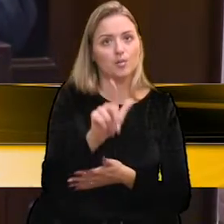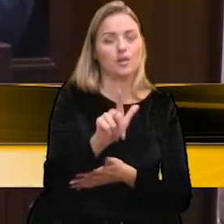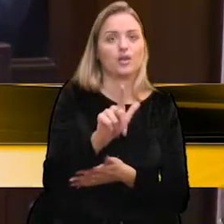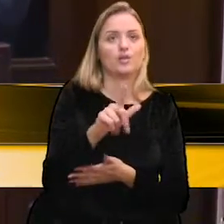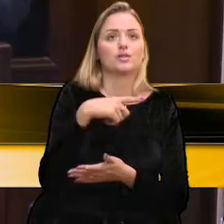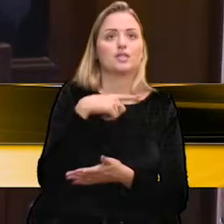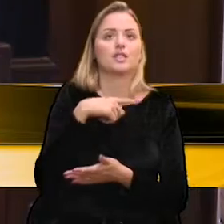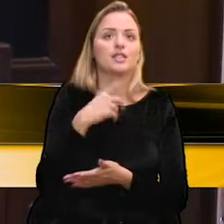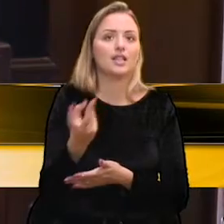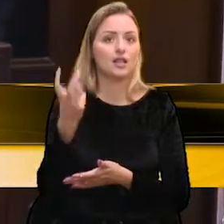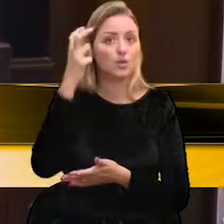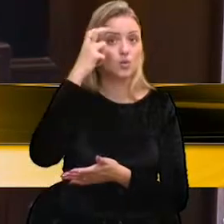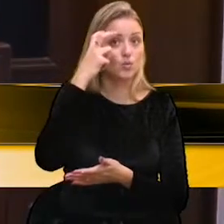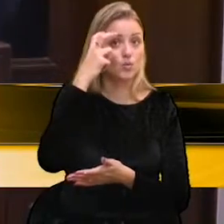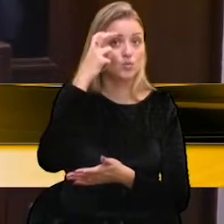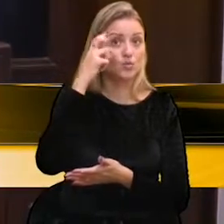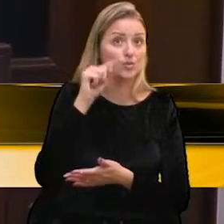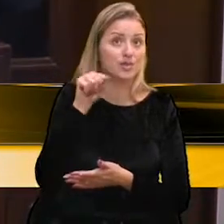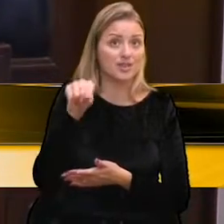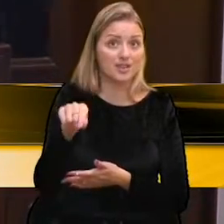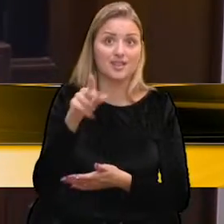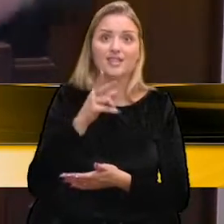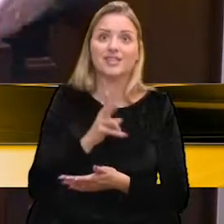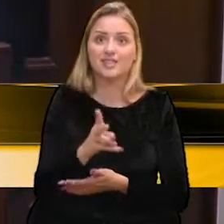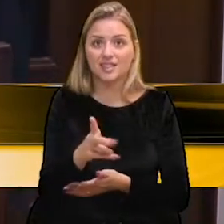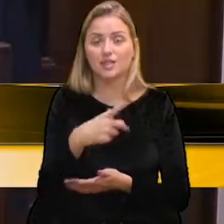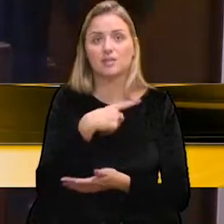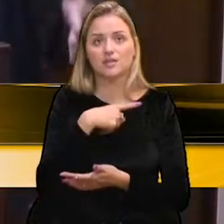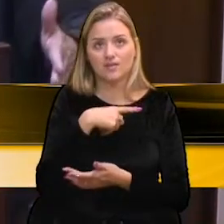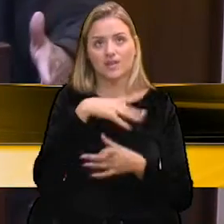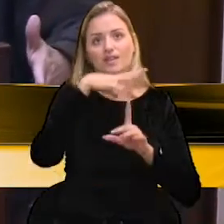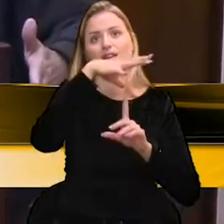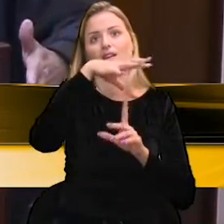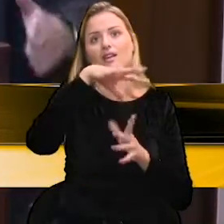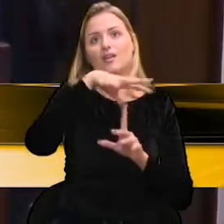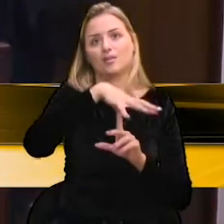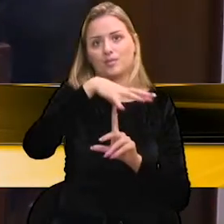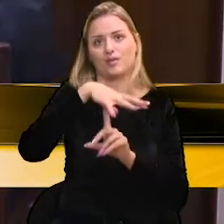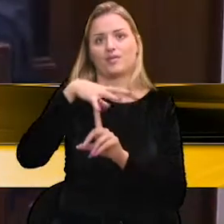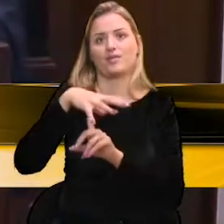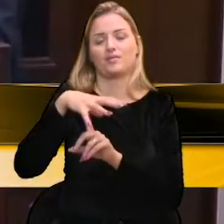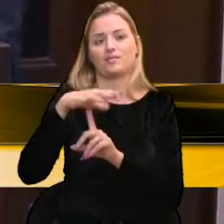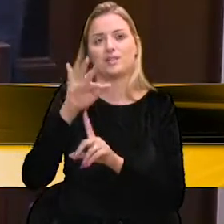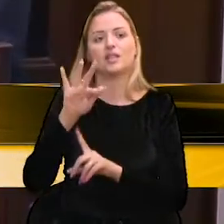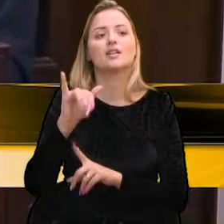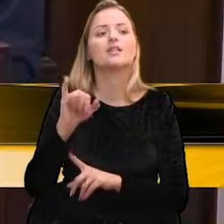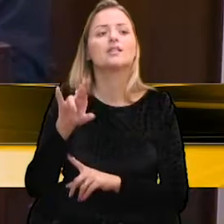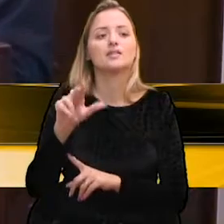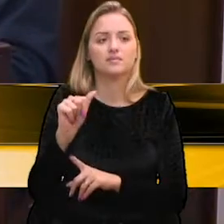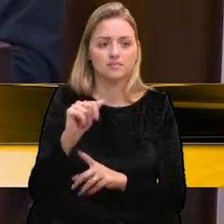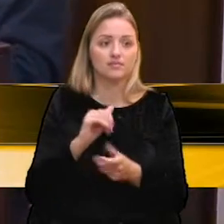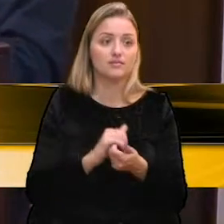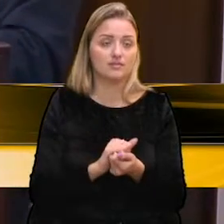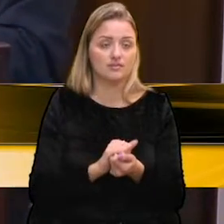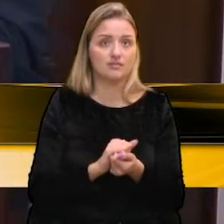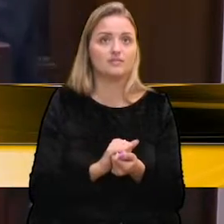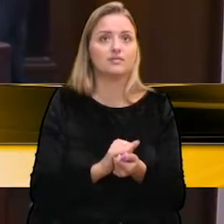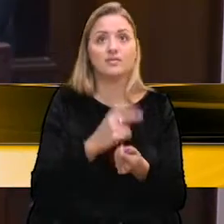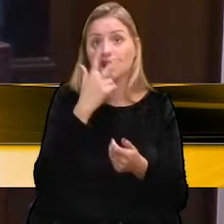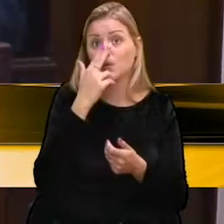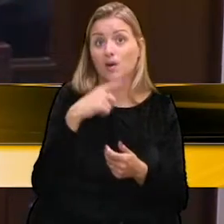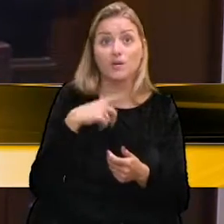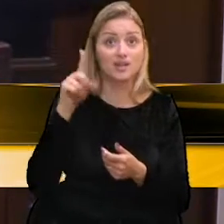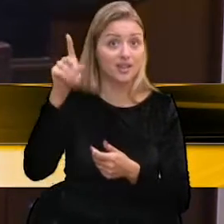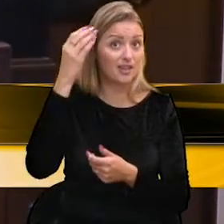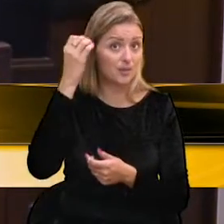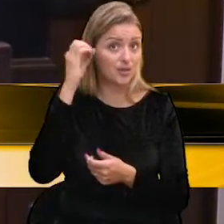ter a cultura de que ali sempre teria uma feira. ou um BRIC, que nem o BRIC da Redenção, em que